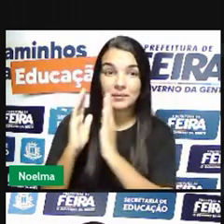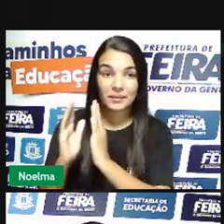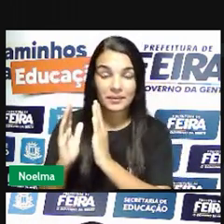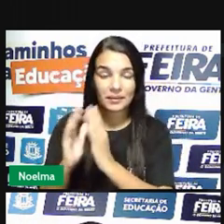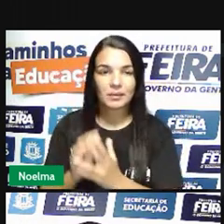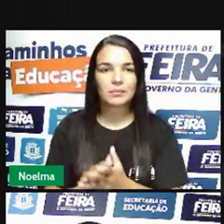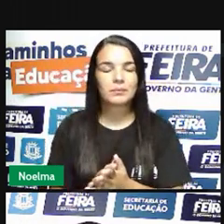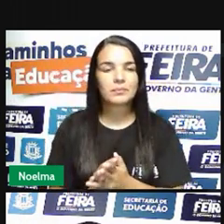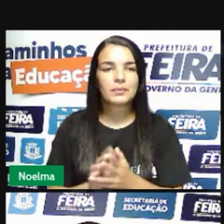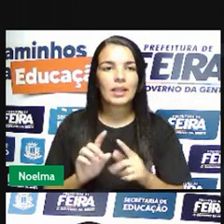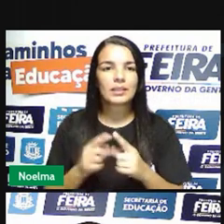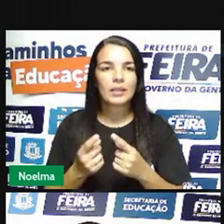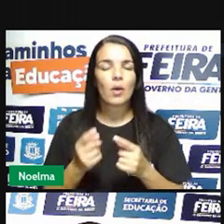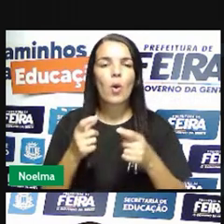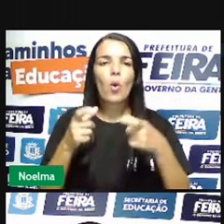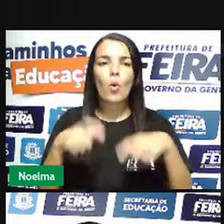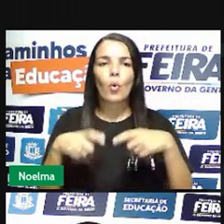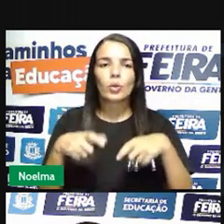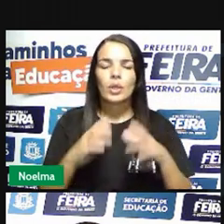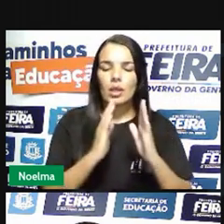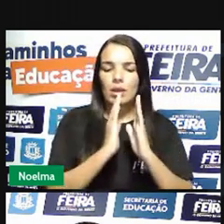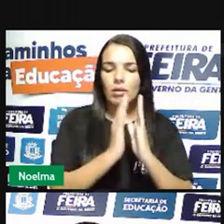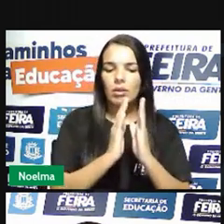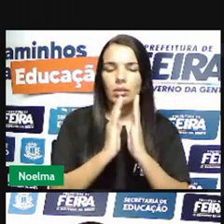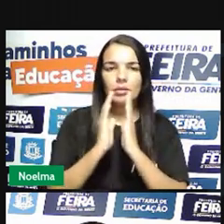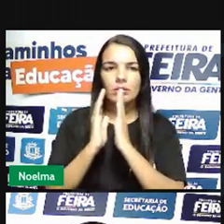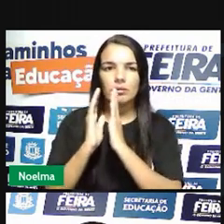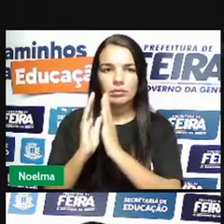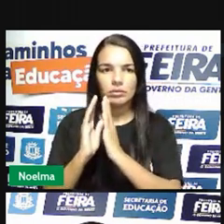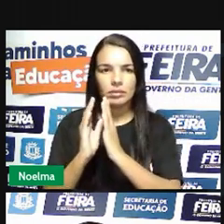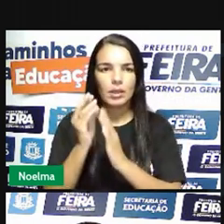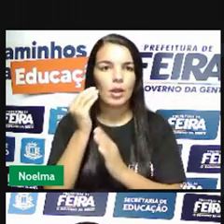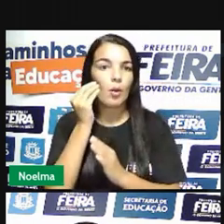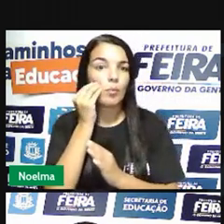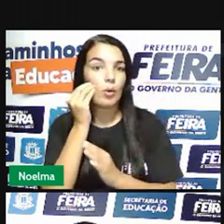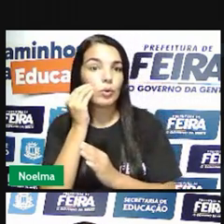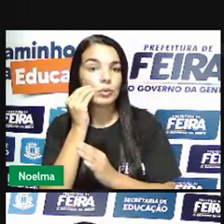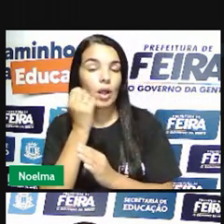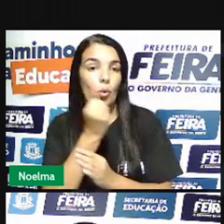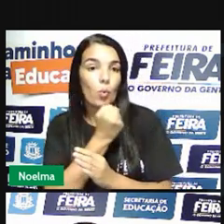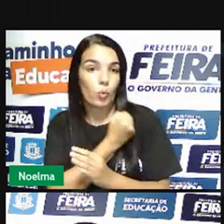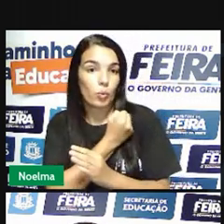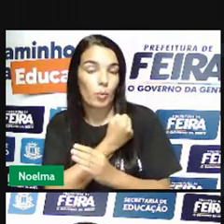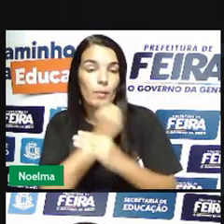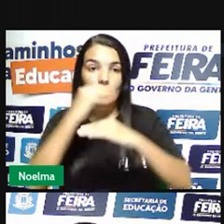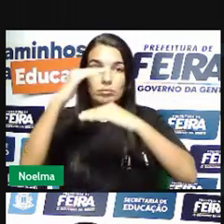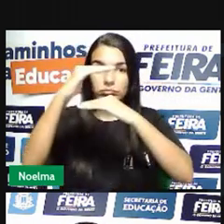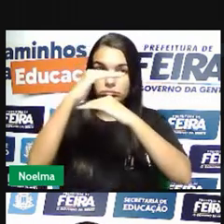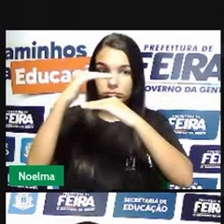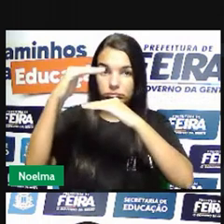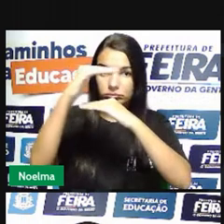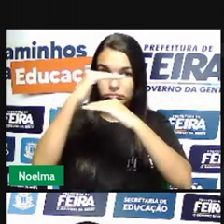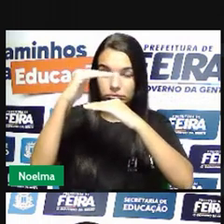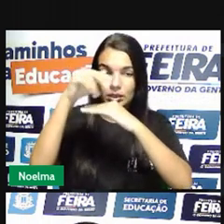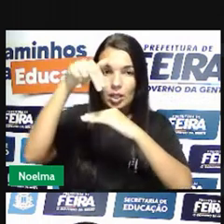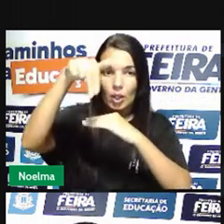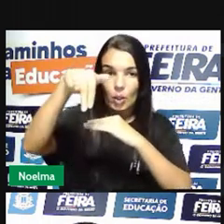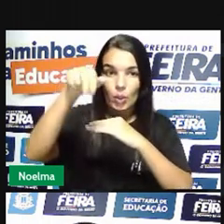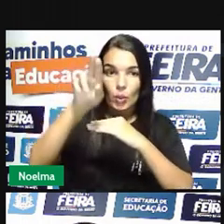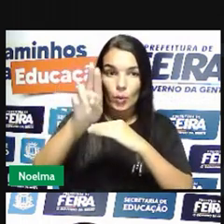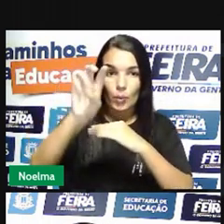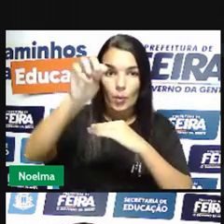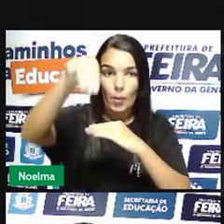11 é a fração ela vem ali indicada pelo numerador que a parte de cima e o